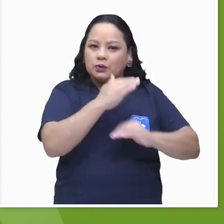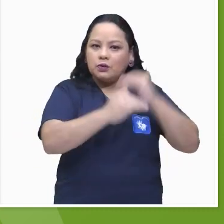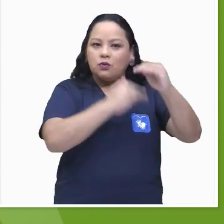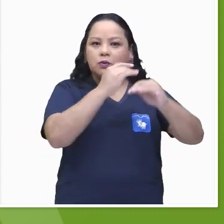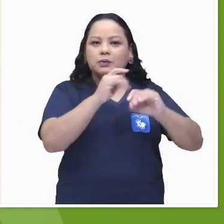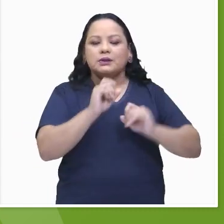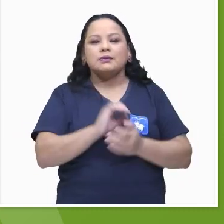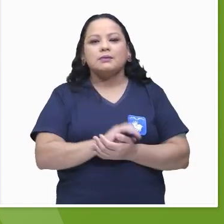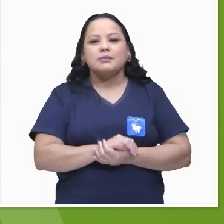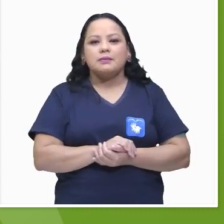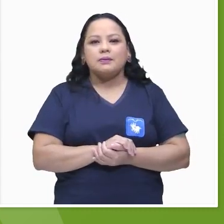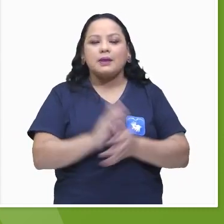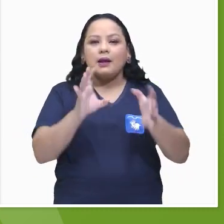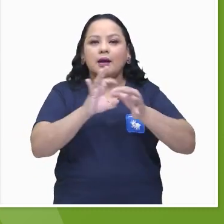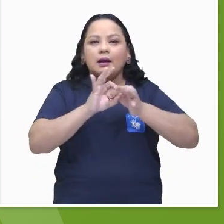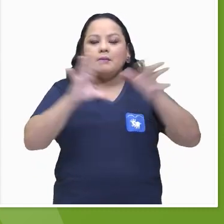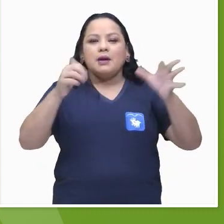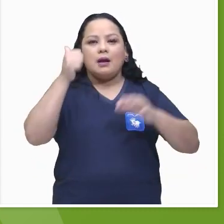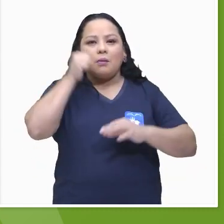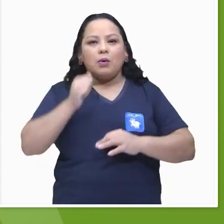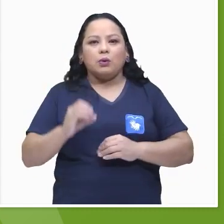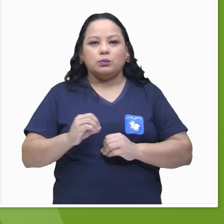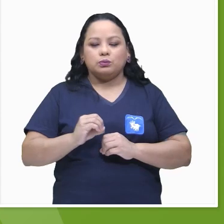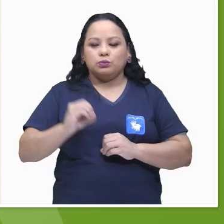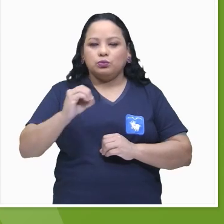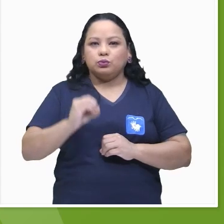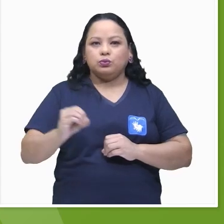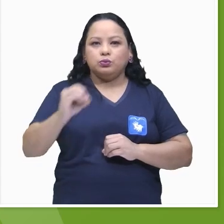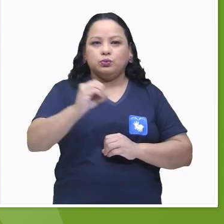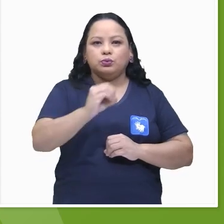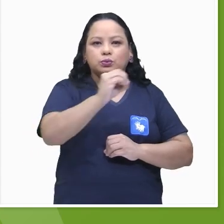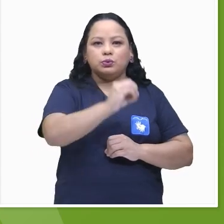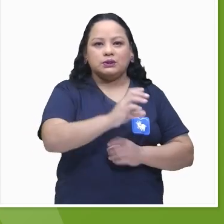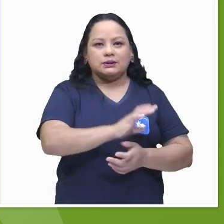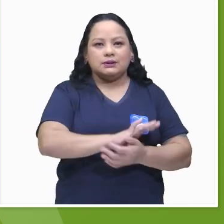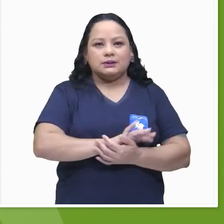quê? Liberar um